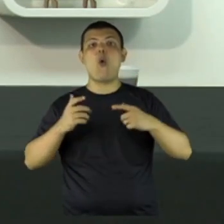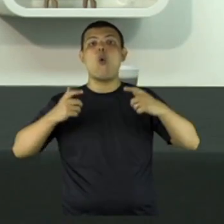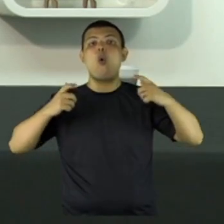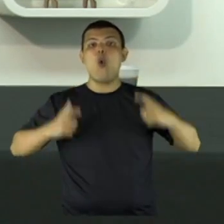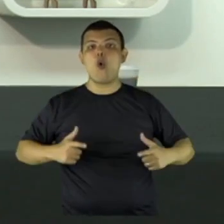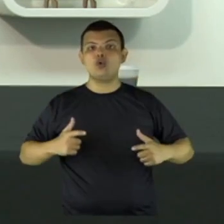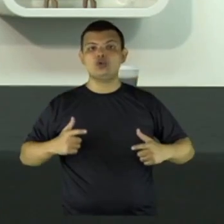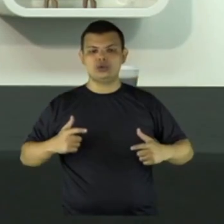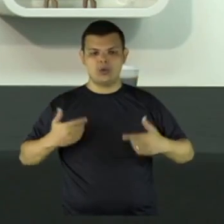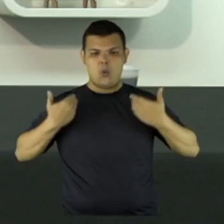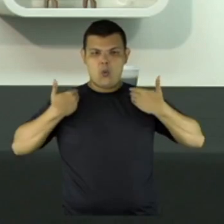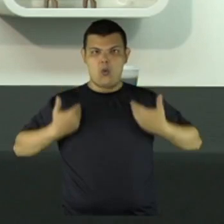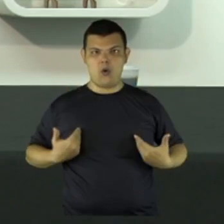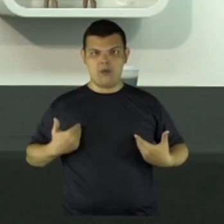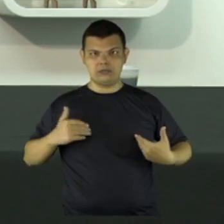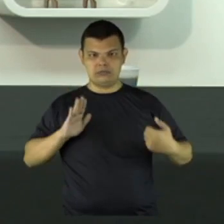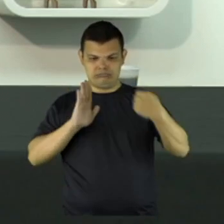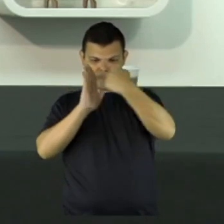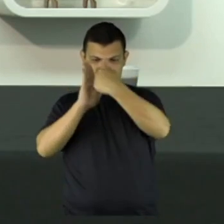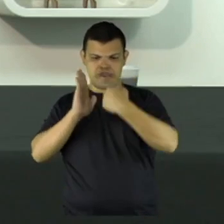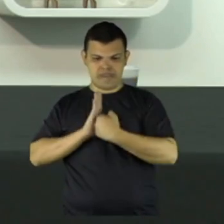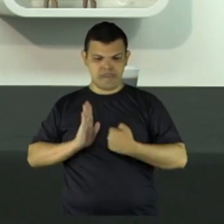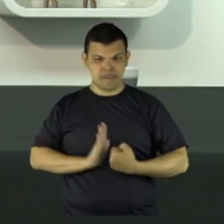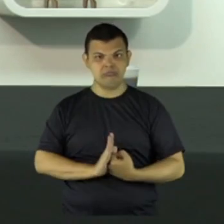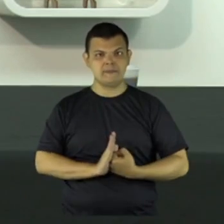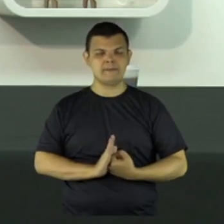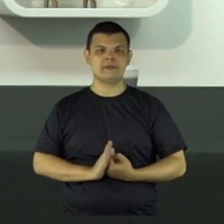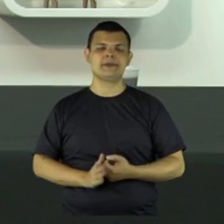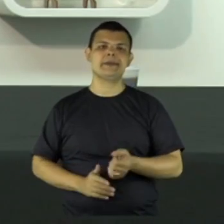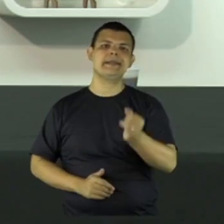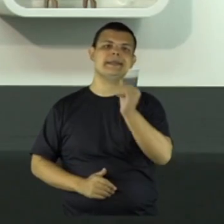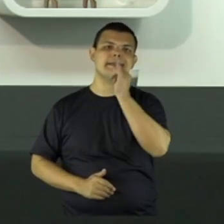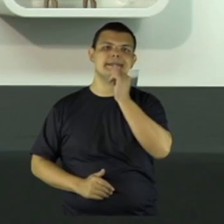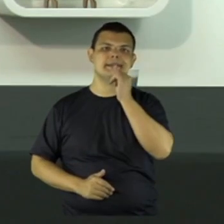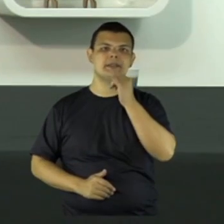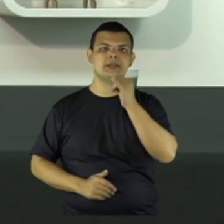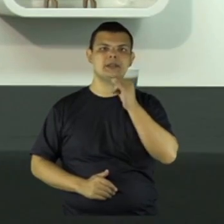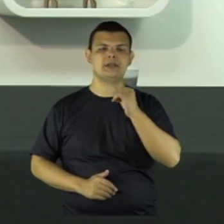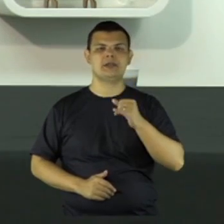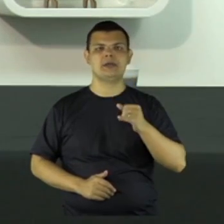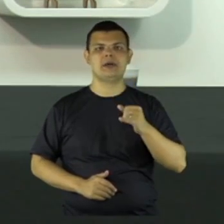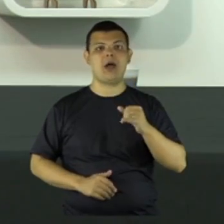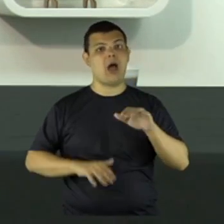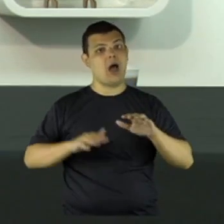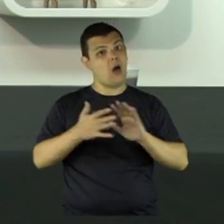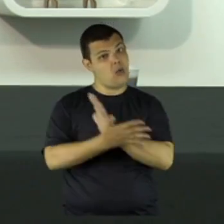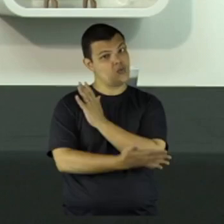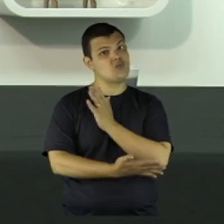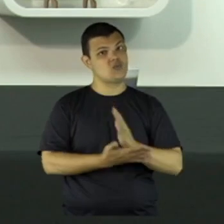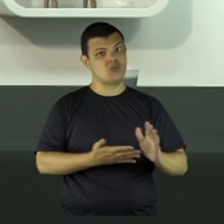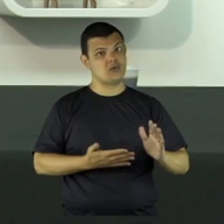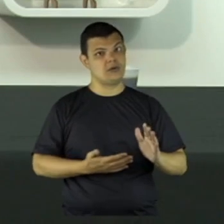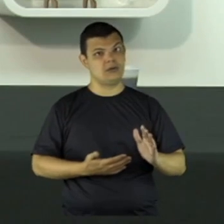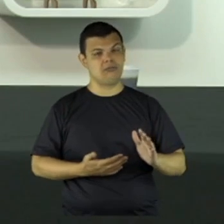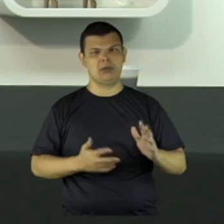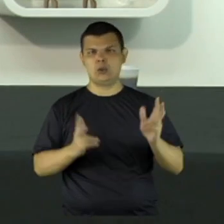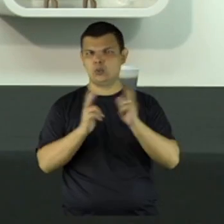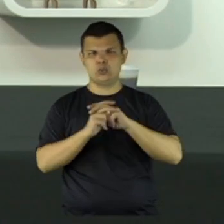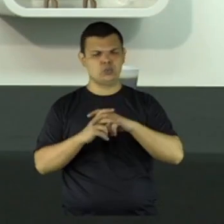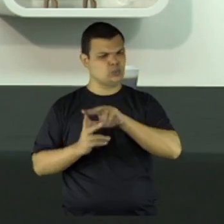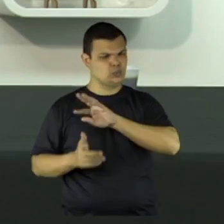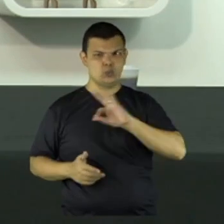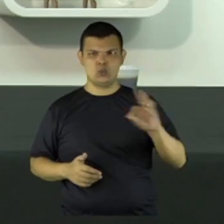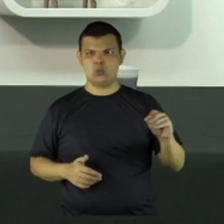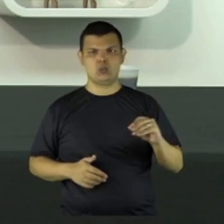contato do corpo. Então, por exemplo, você não pode atingir em determinadas lutas, na maioria delas, eu acredito que em todas